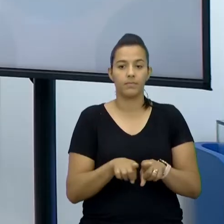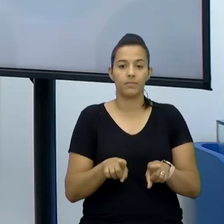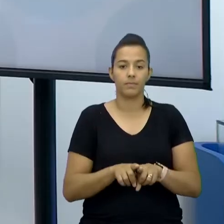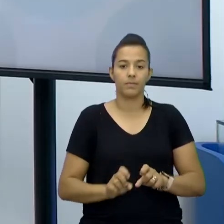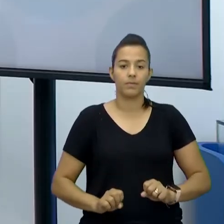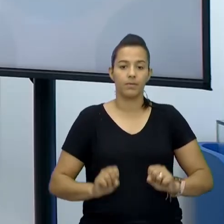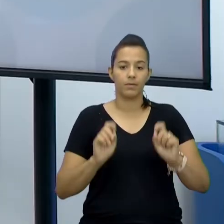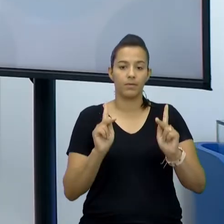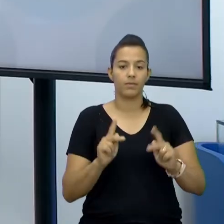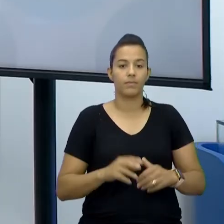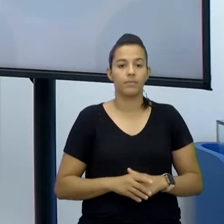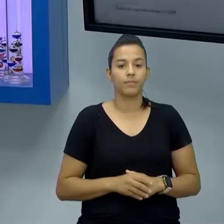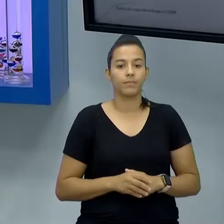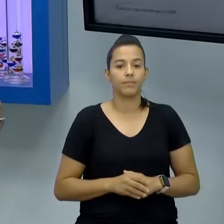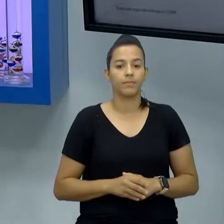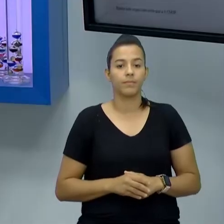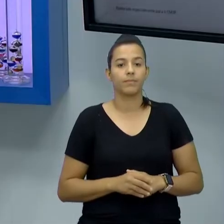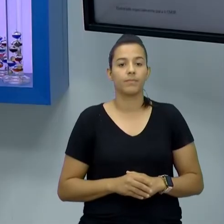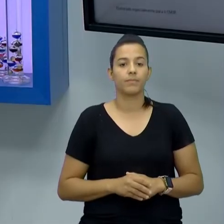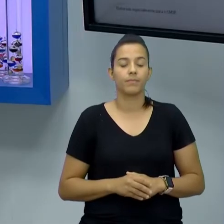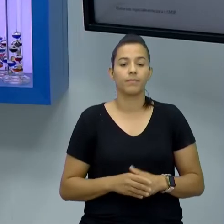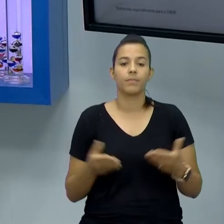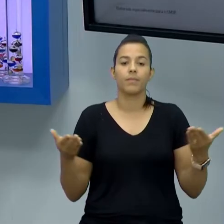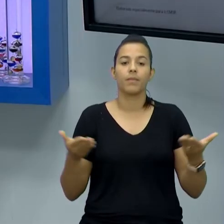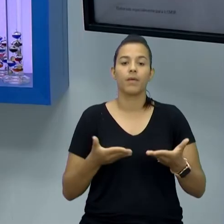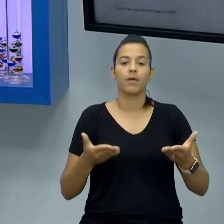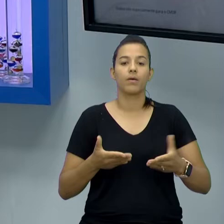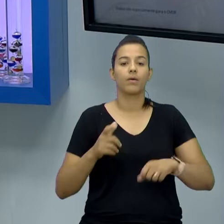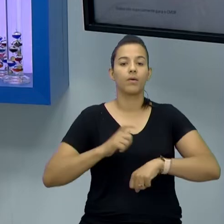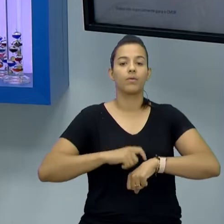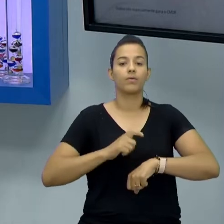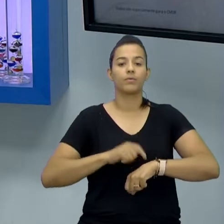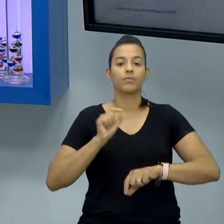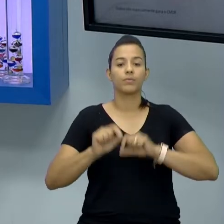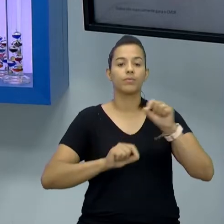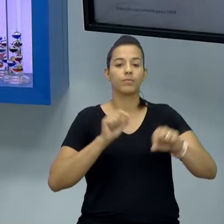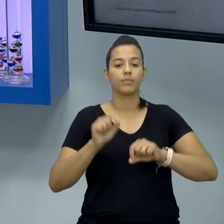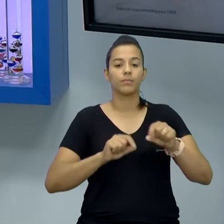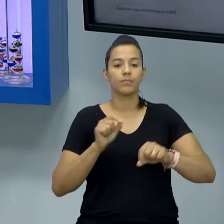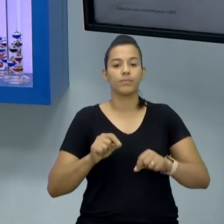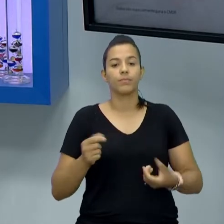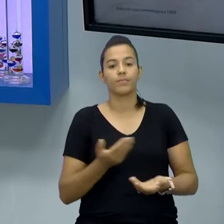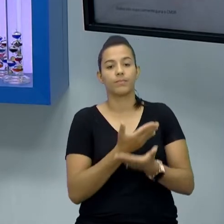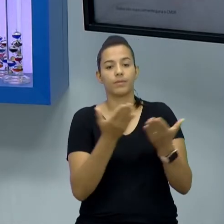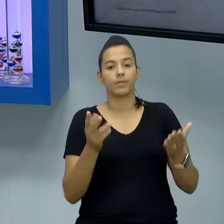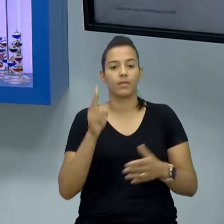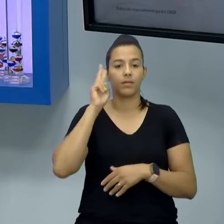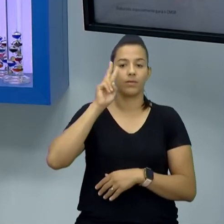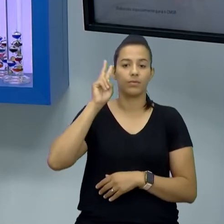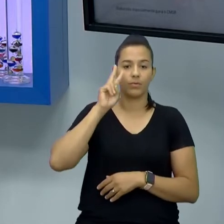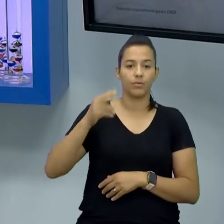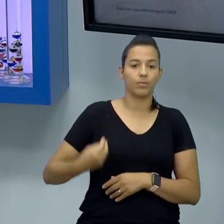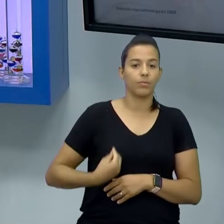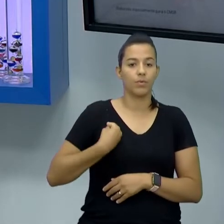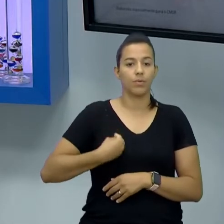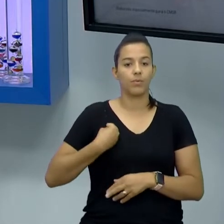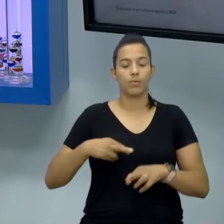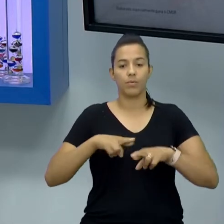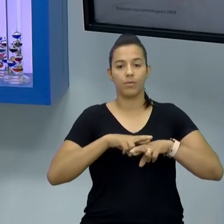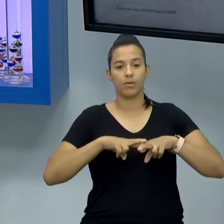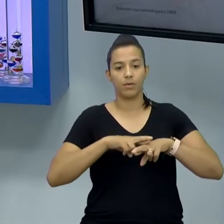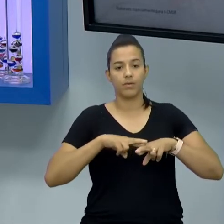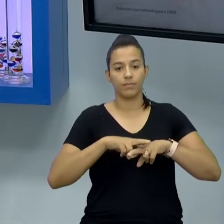Certo? Gibalina, agora é a hora do quê? É a hora do recordar é viver. É a hora da